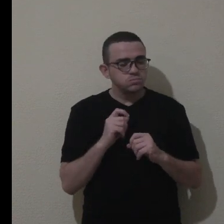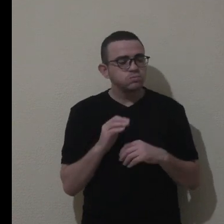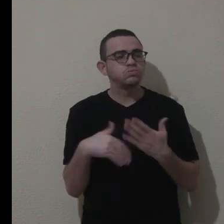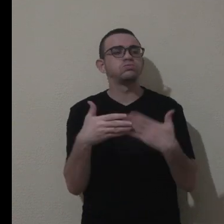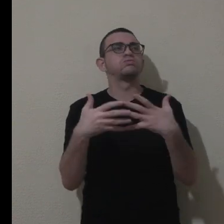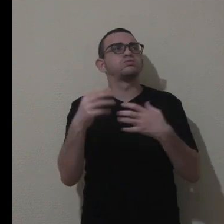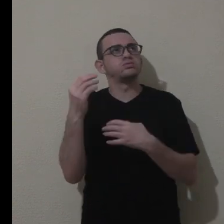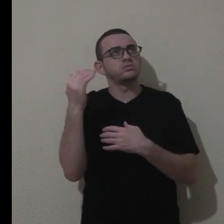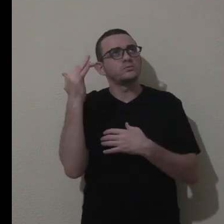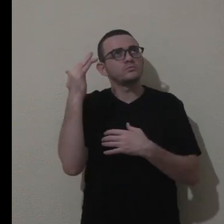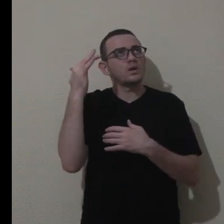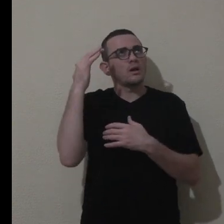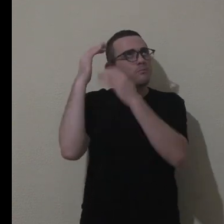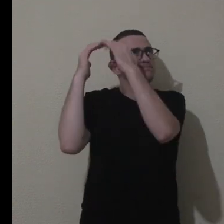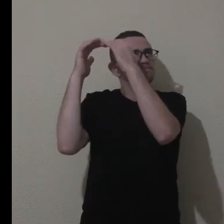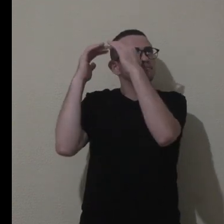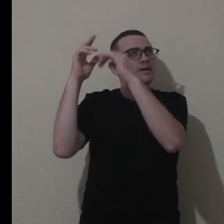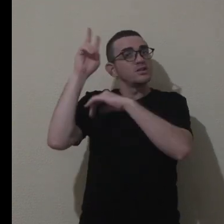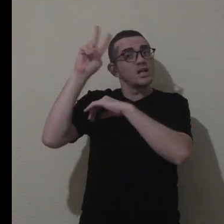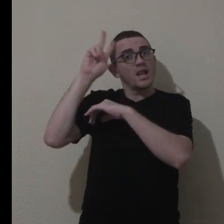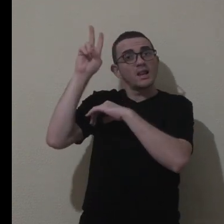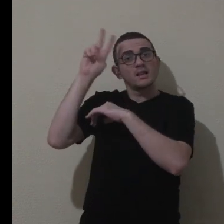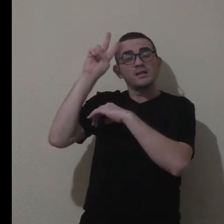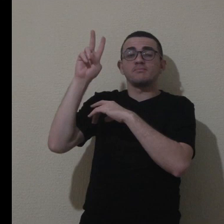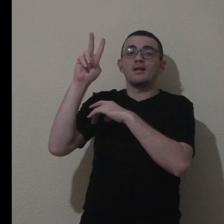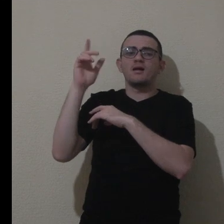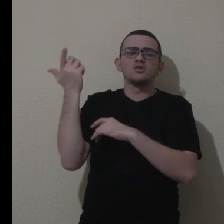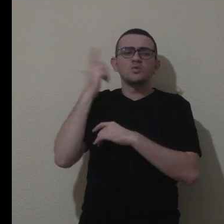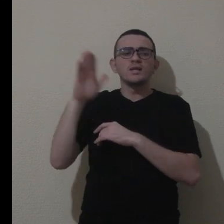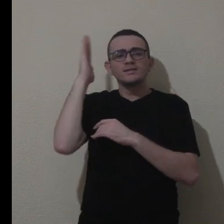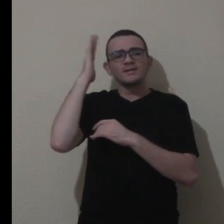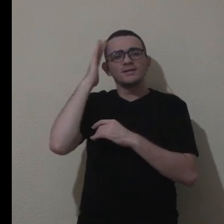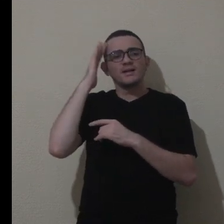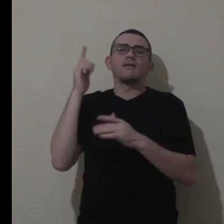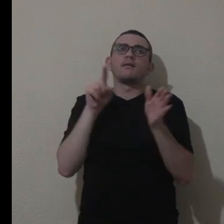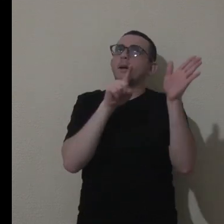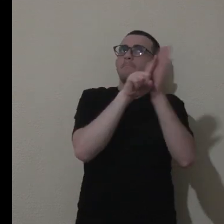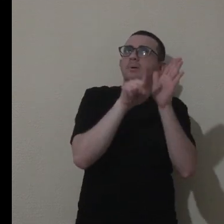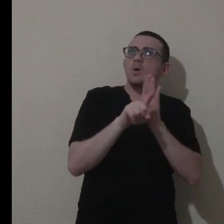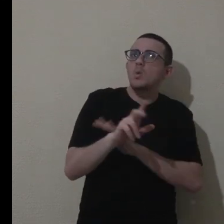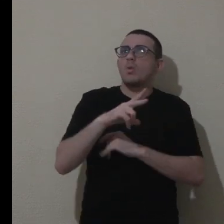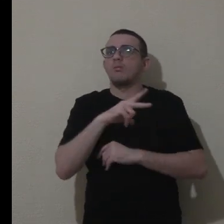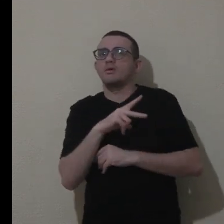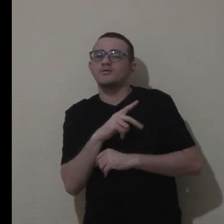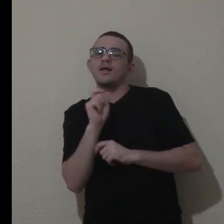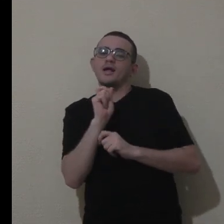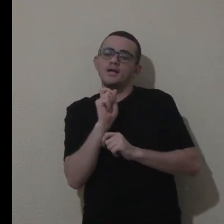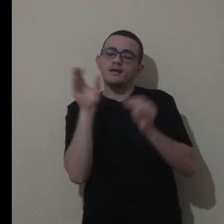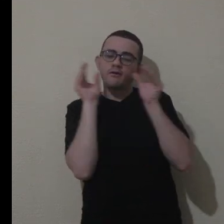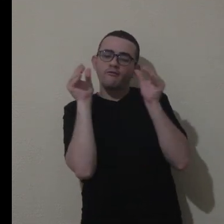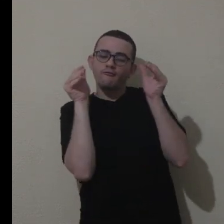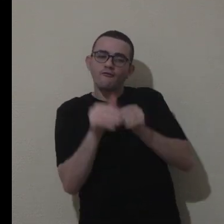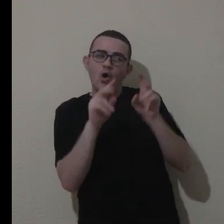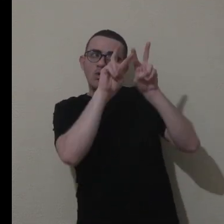desencadeava algum desconforto psíquico, né, de lembrar. Dá para entender perfeitamente algumas perguntas pessoais que